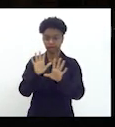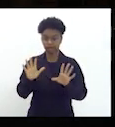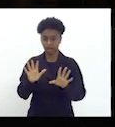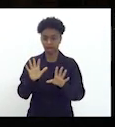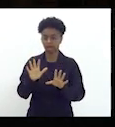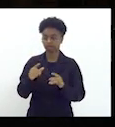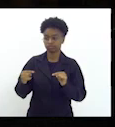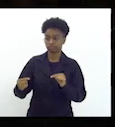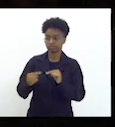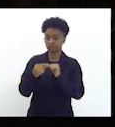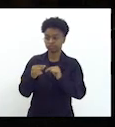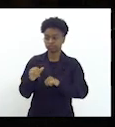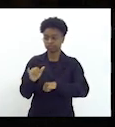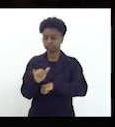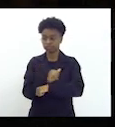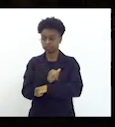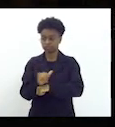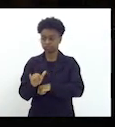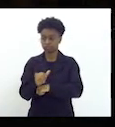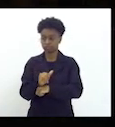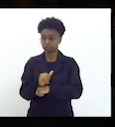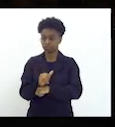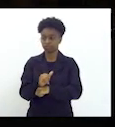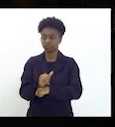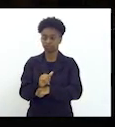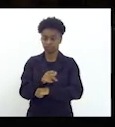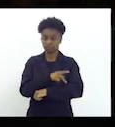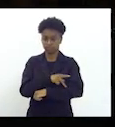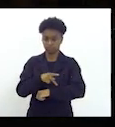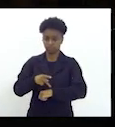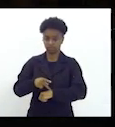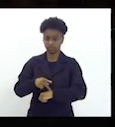pedagógica de forma Educativa